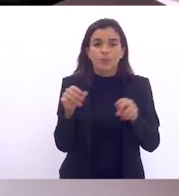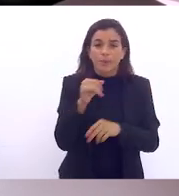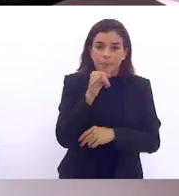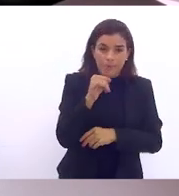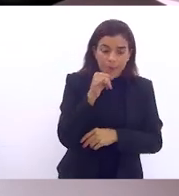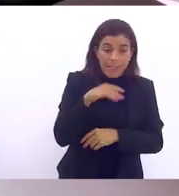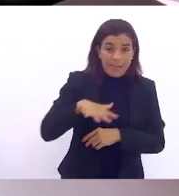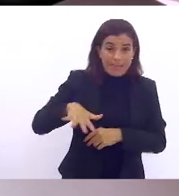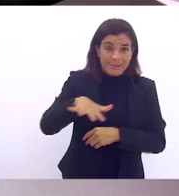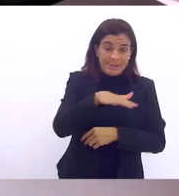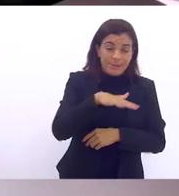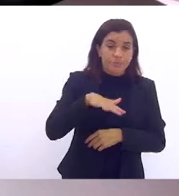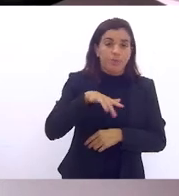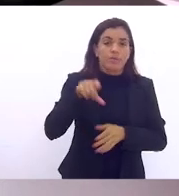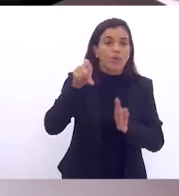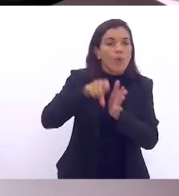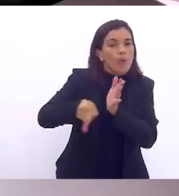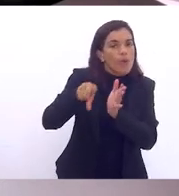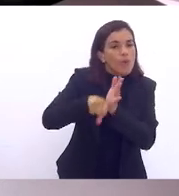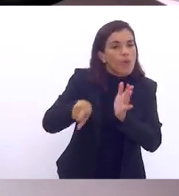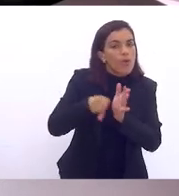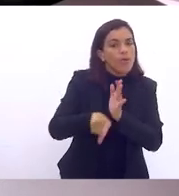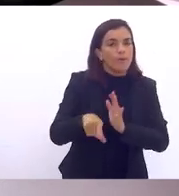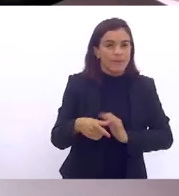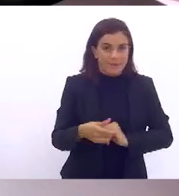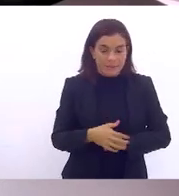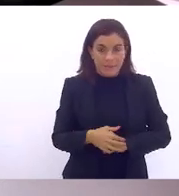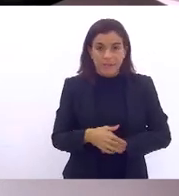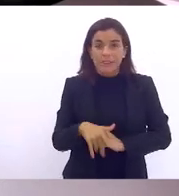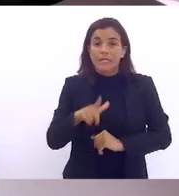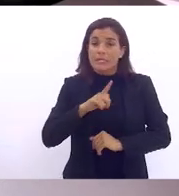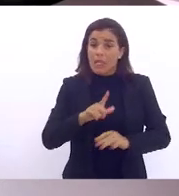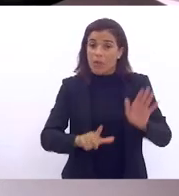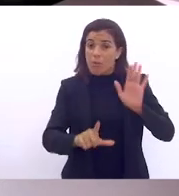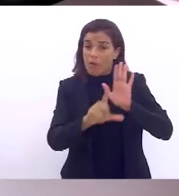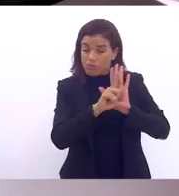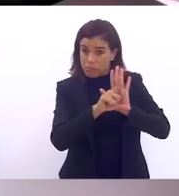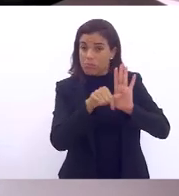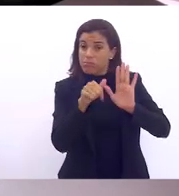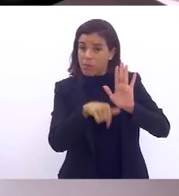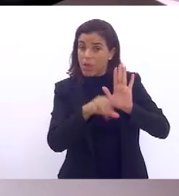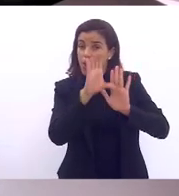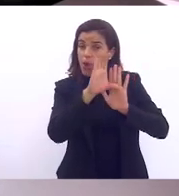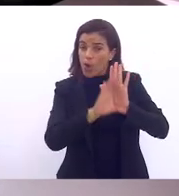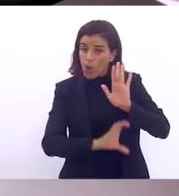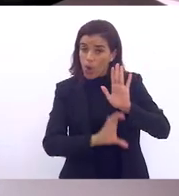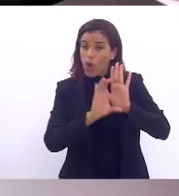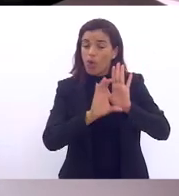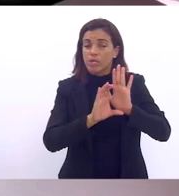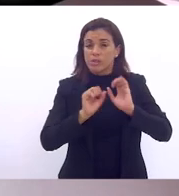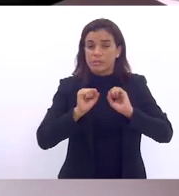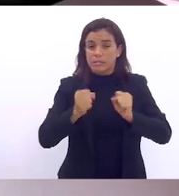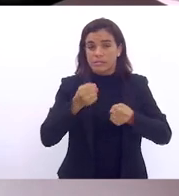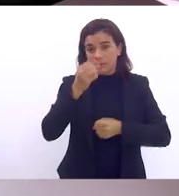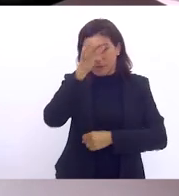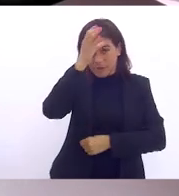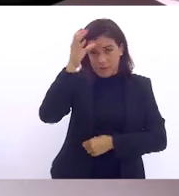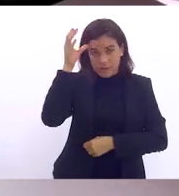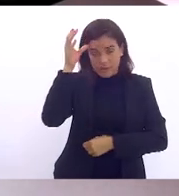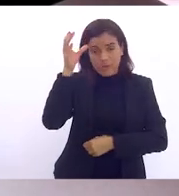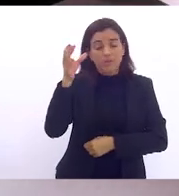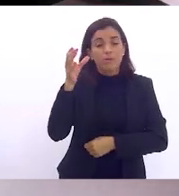essas situações de cobrança né E nós temos aí uma legislação que é o código de defesa do consumidor